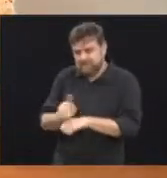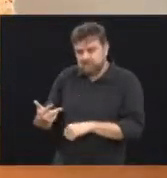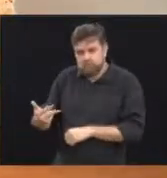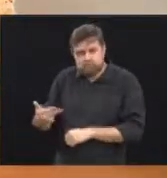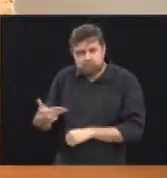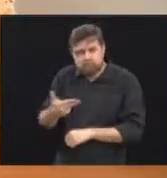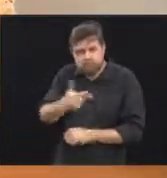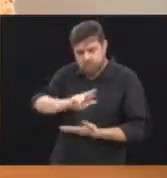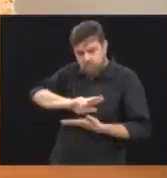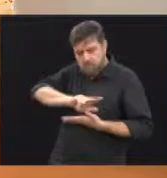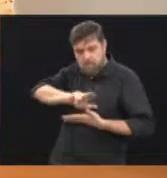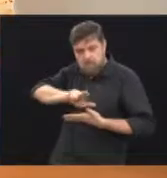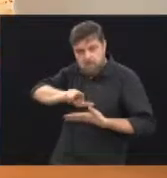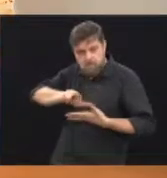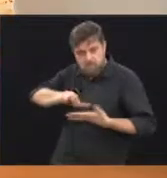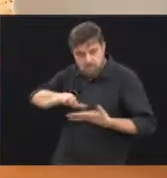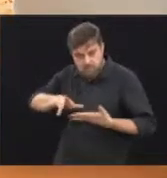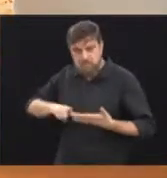cirúrgico, armamentum